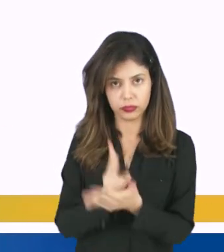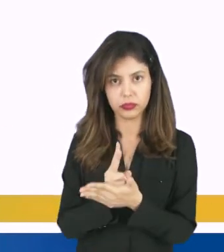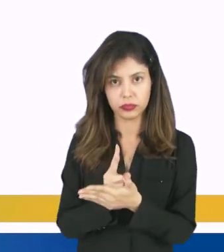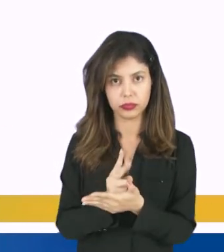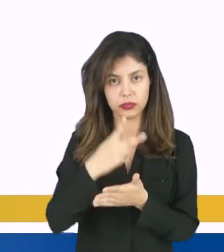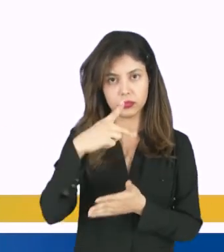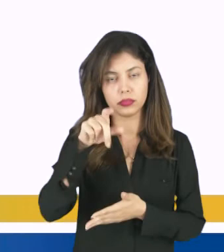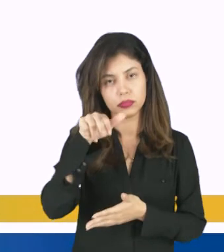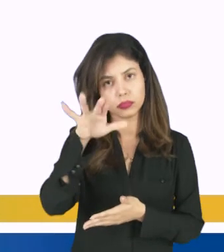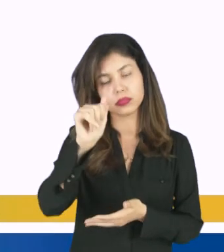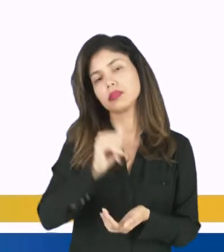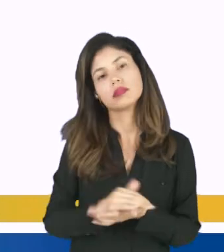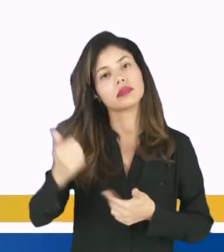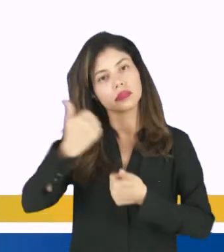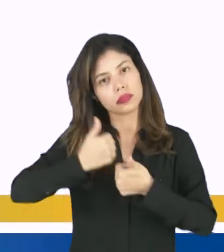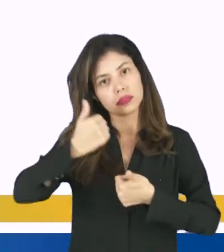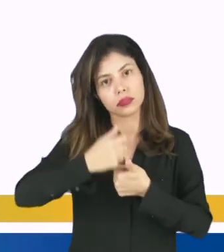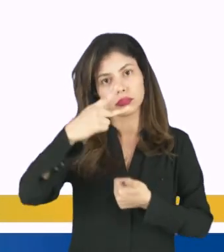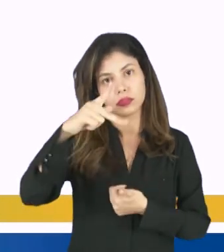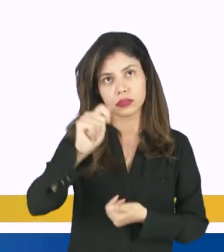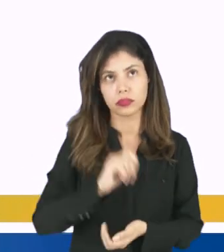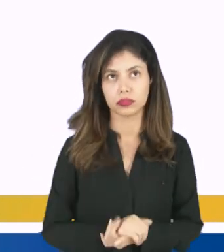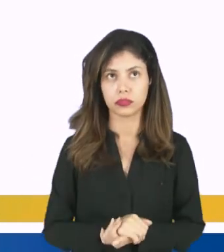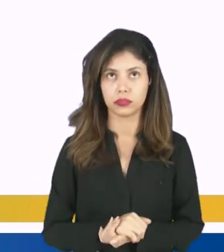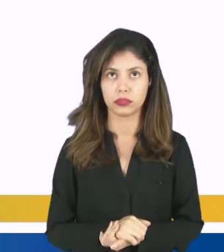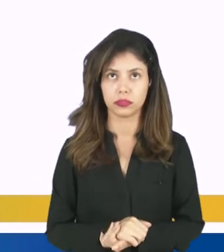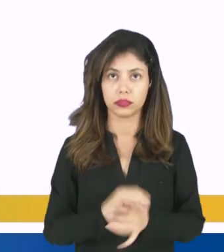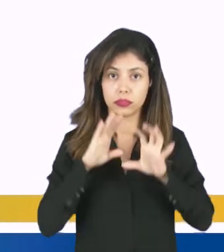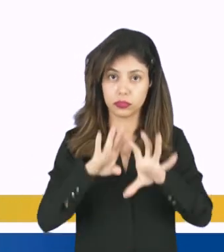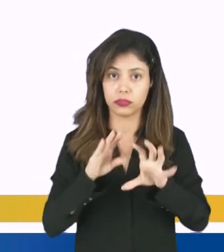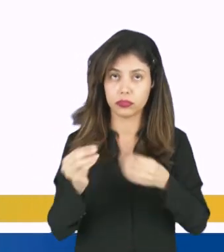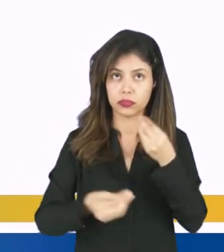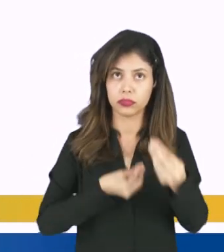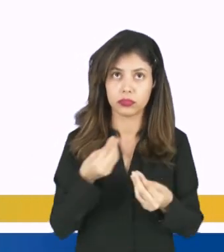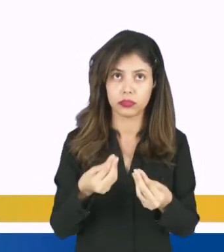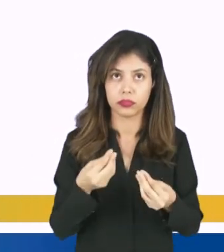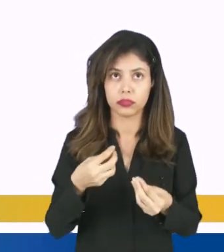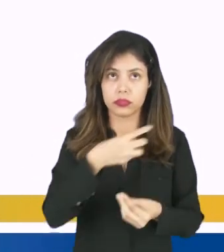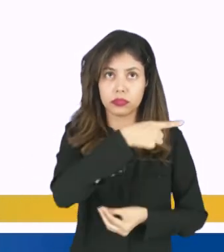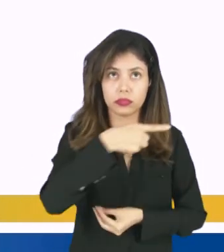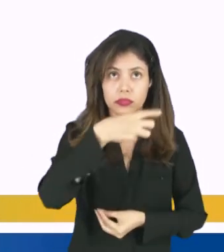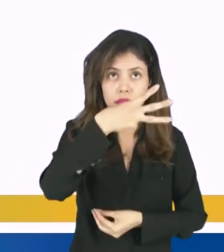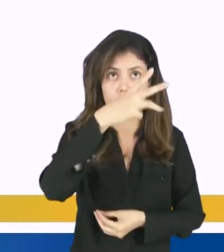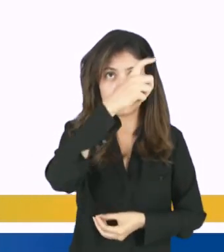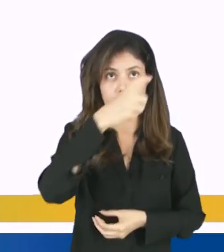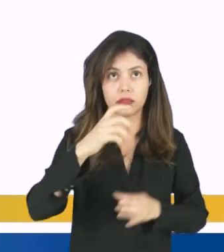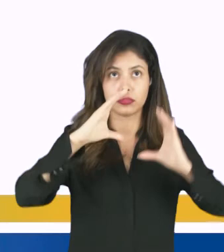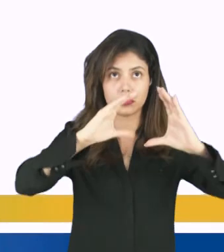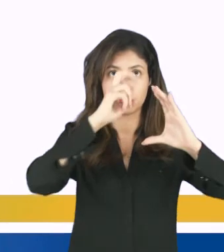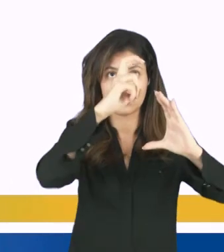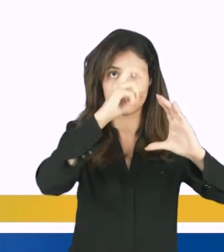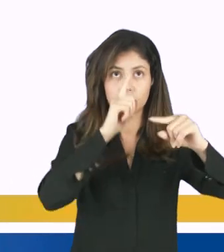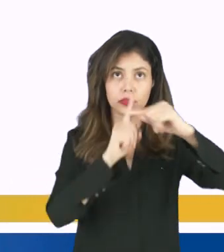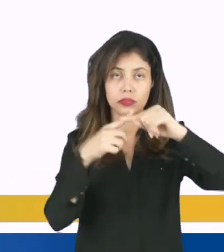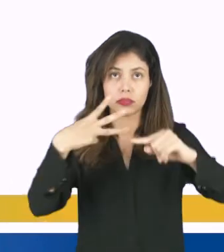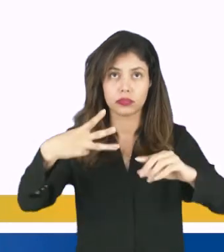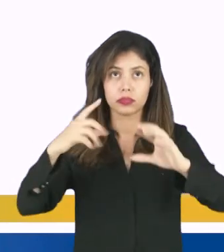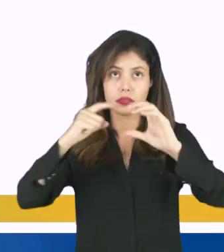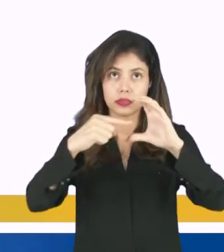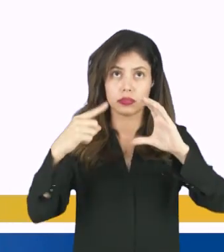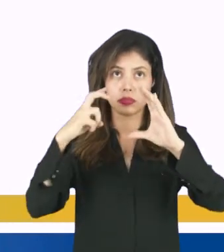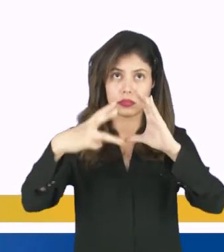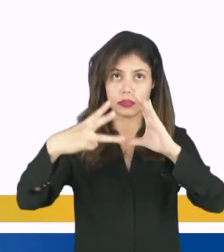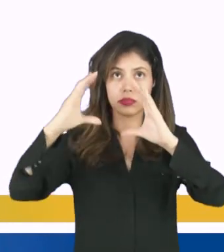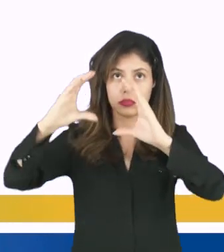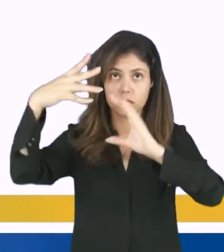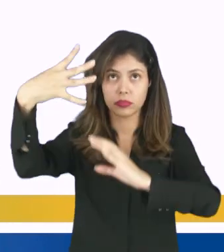A, o resto é P de A. E se quisermos saber qual é o resto da divisão de uma P de A por